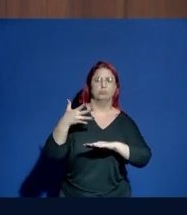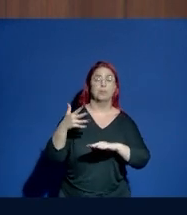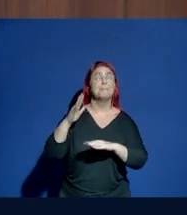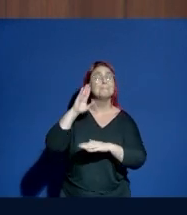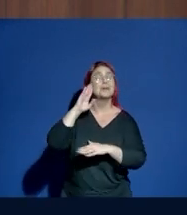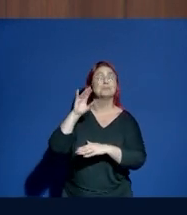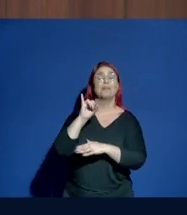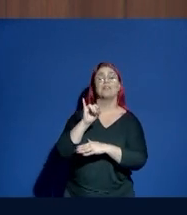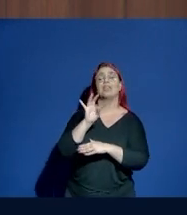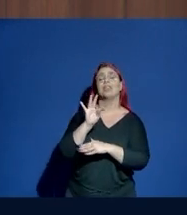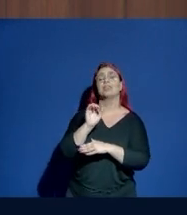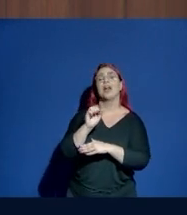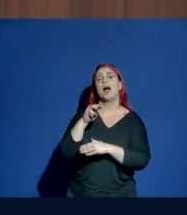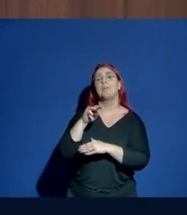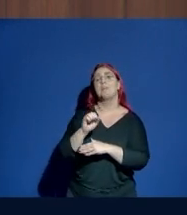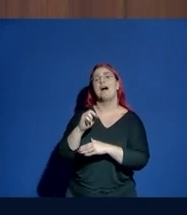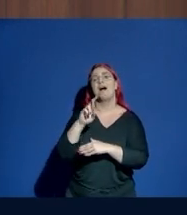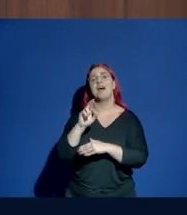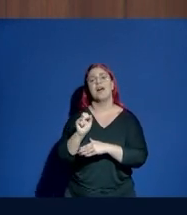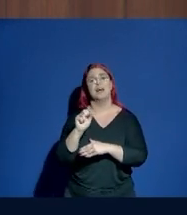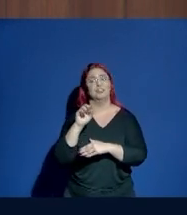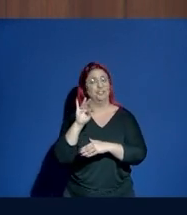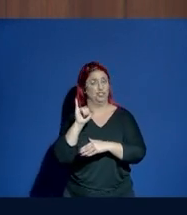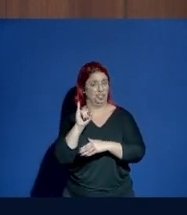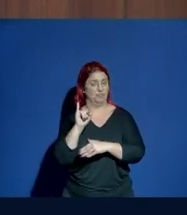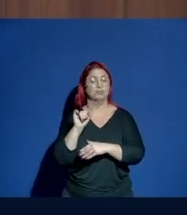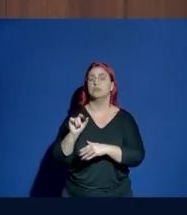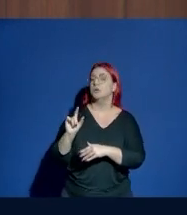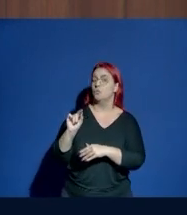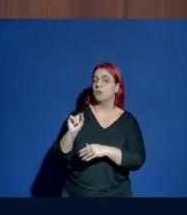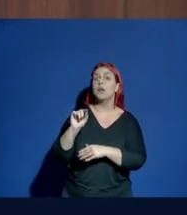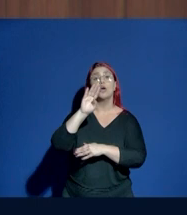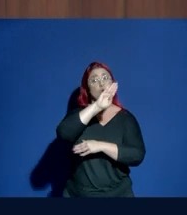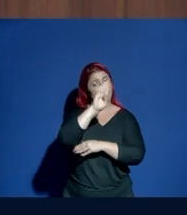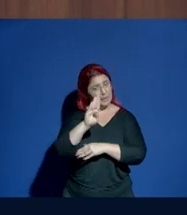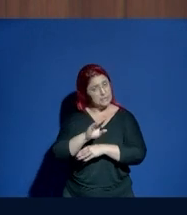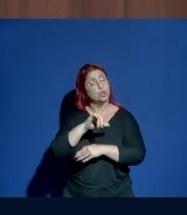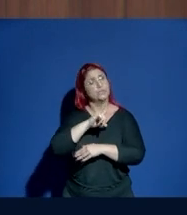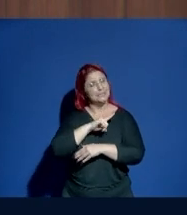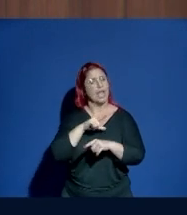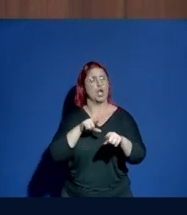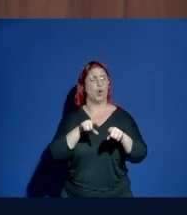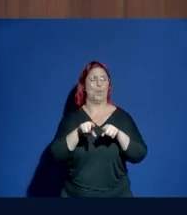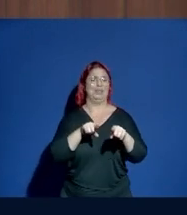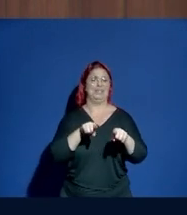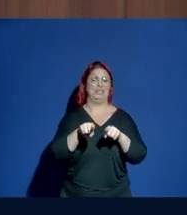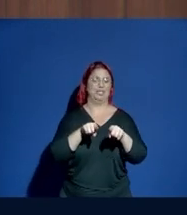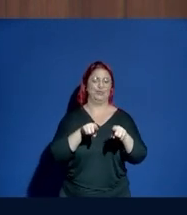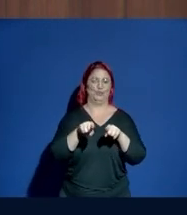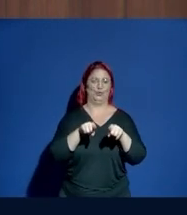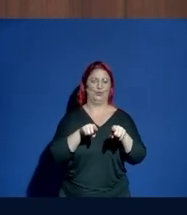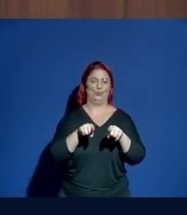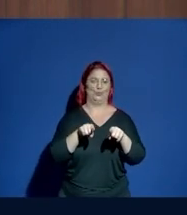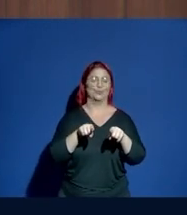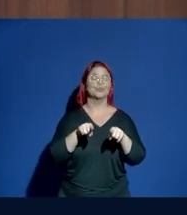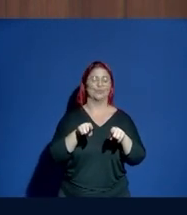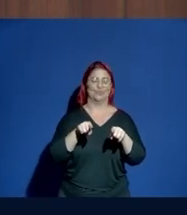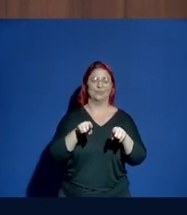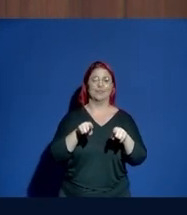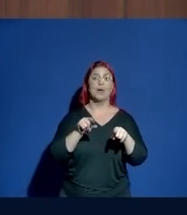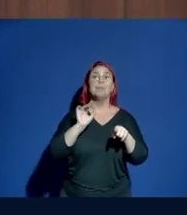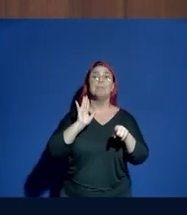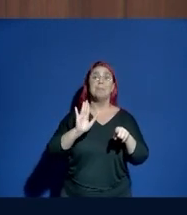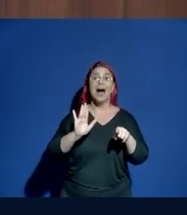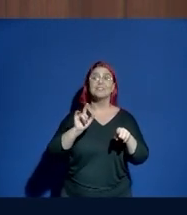Itamaraty entender que o Brasil ele é competitivo e o mundo todo bloqueia